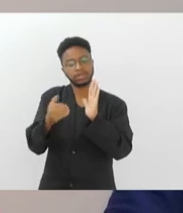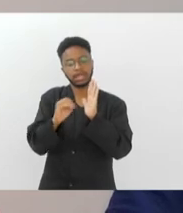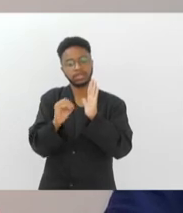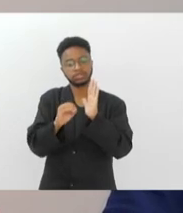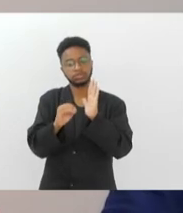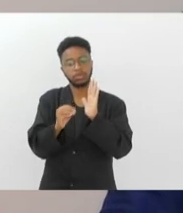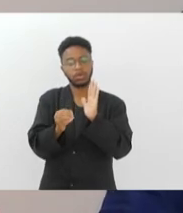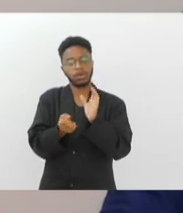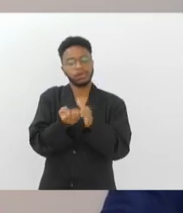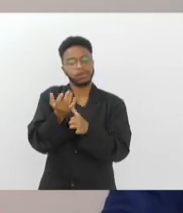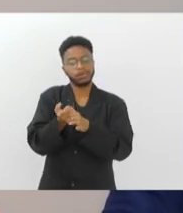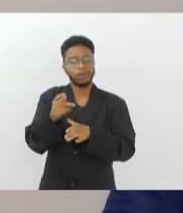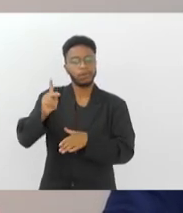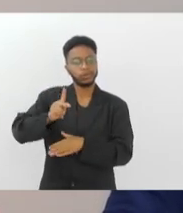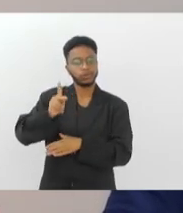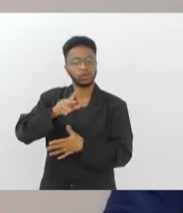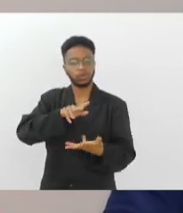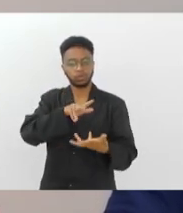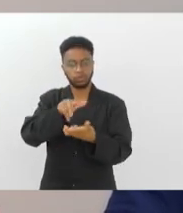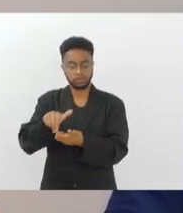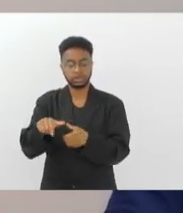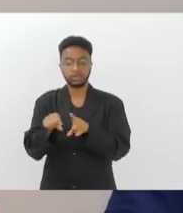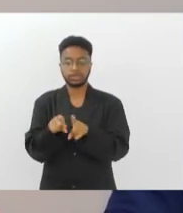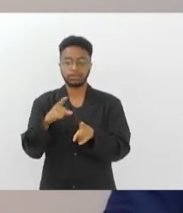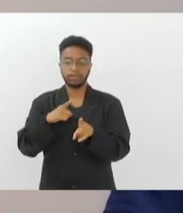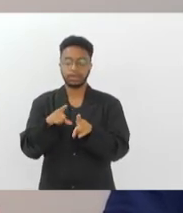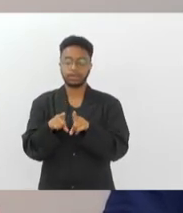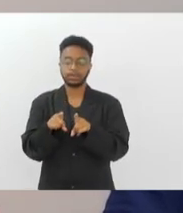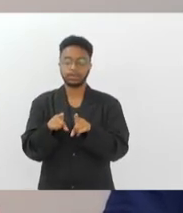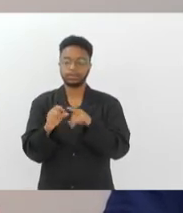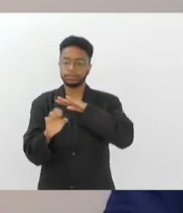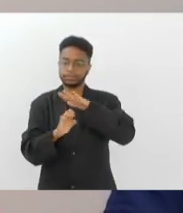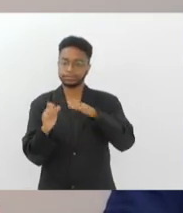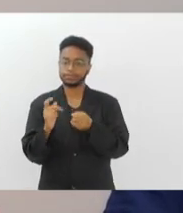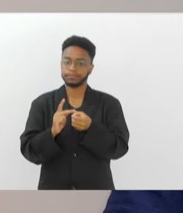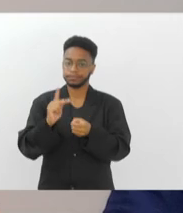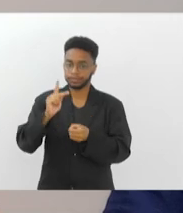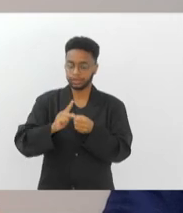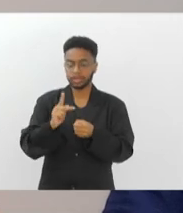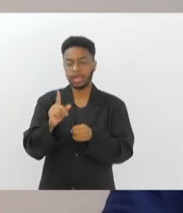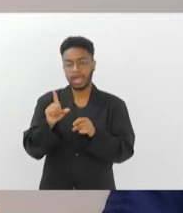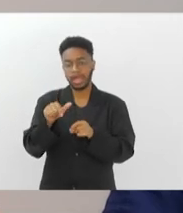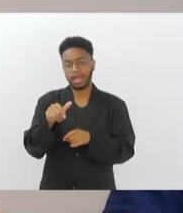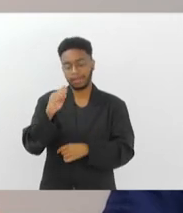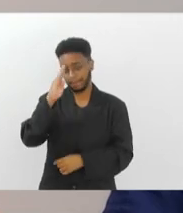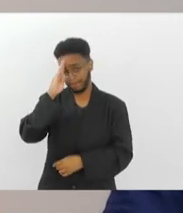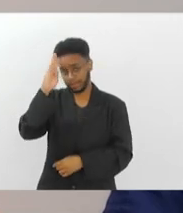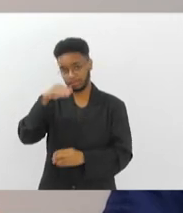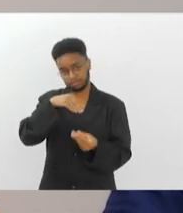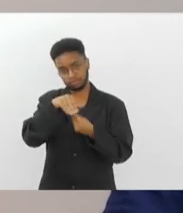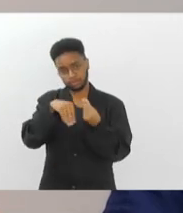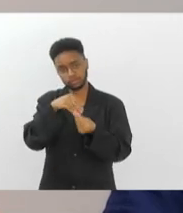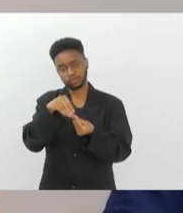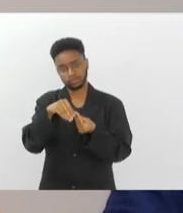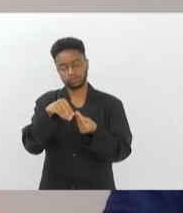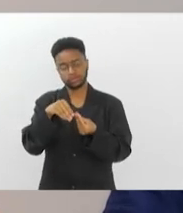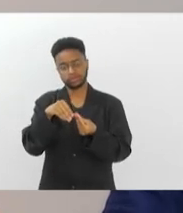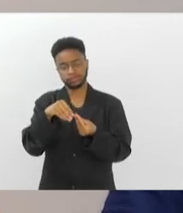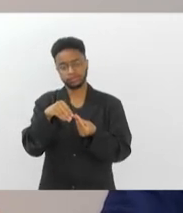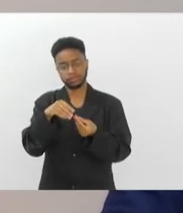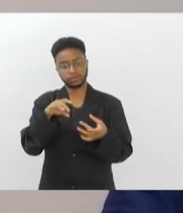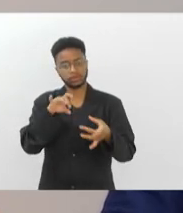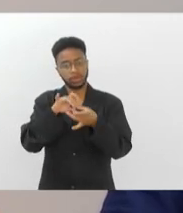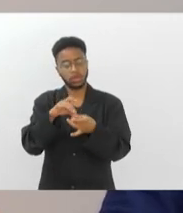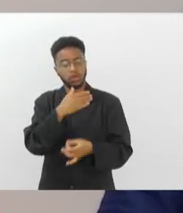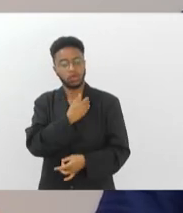uma expertise com a nossa companhia, que é Petrobras, famosa, né? Em que foi ainda é uma empresa de economia mista, é uma entidade que pertence ao